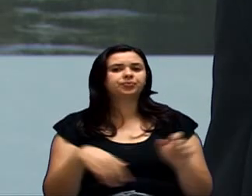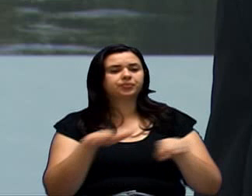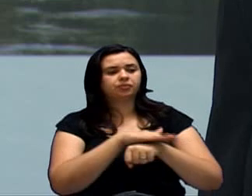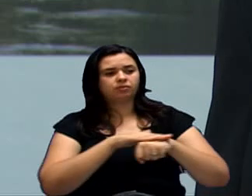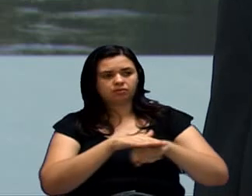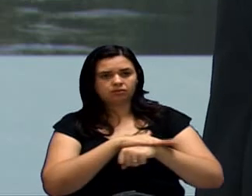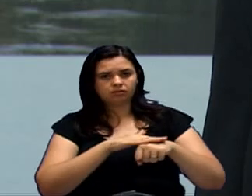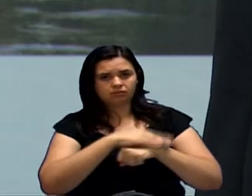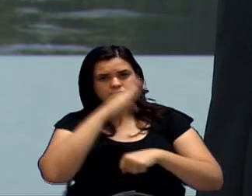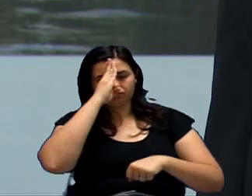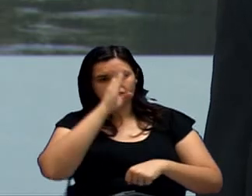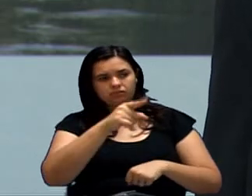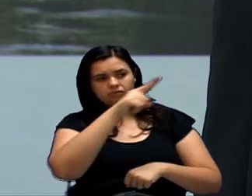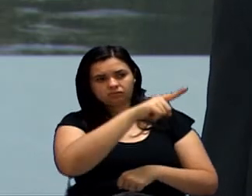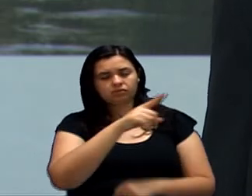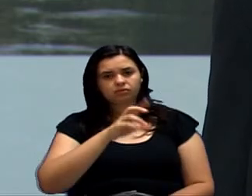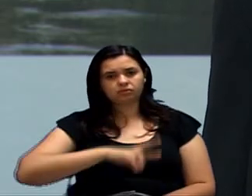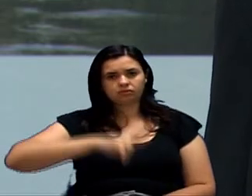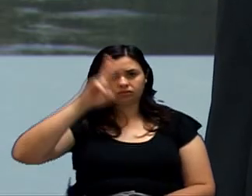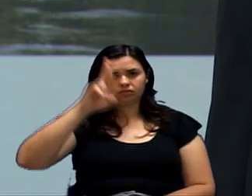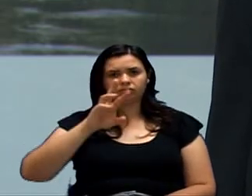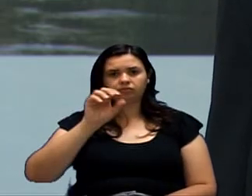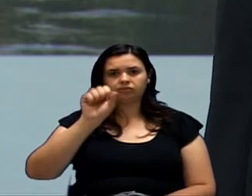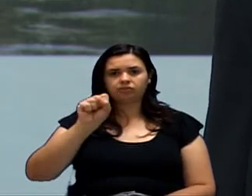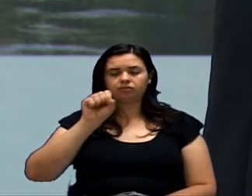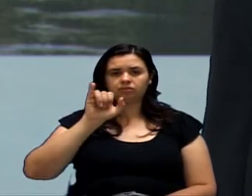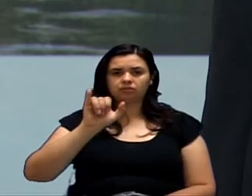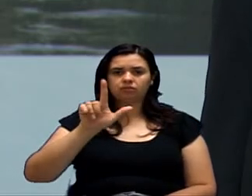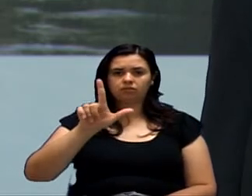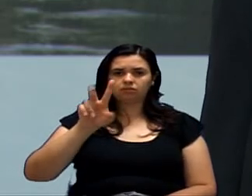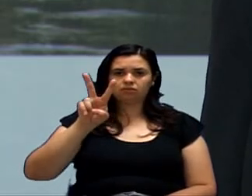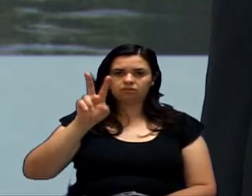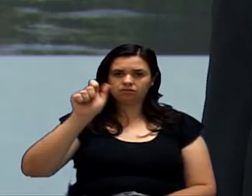doutora Silvana Schinellato. Estou fazendo